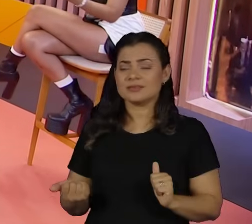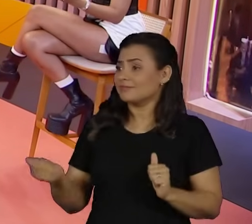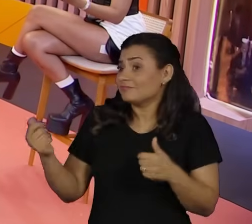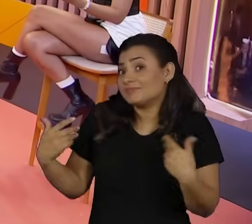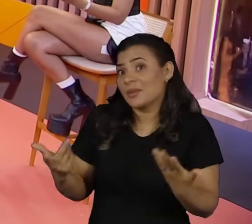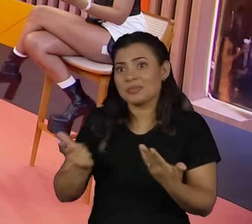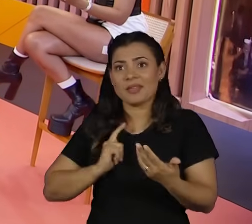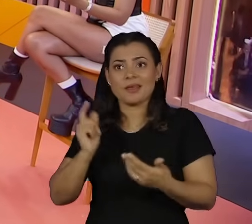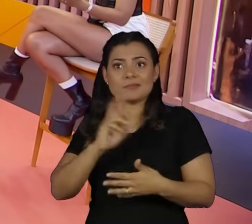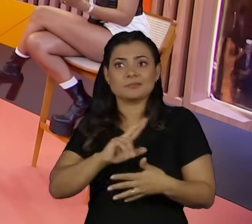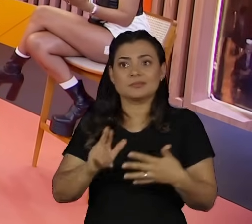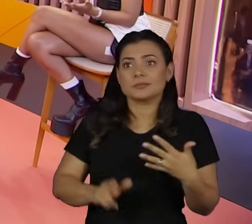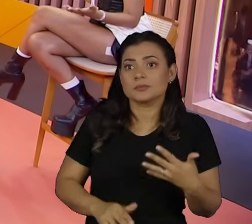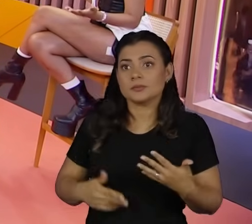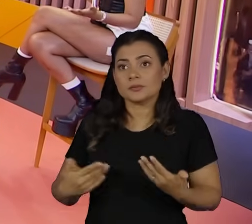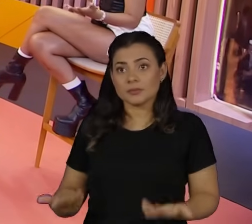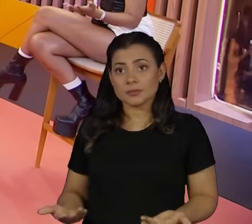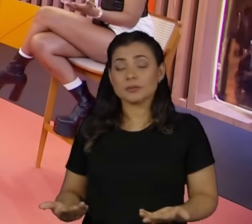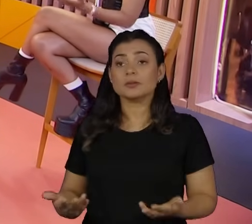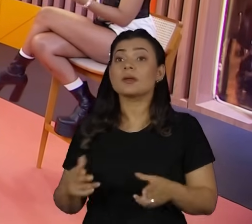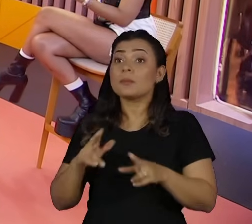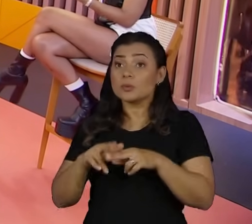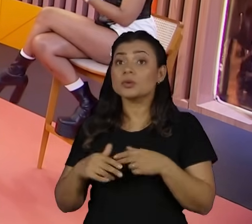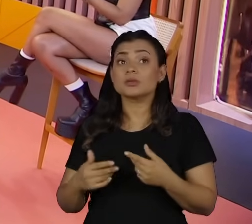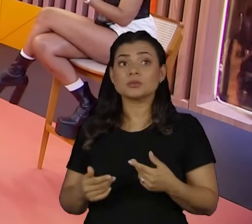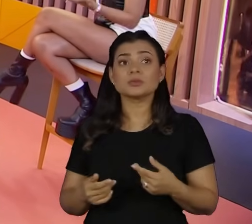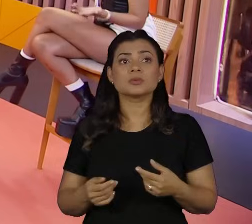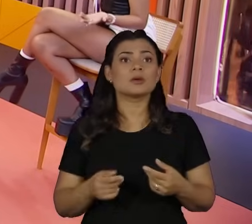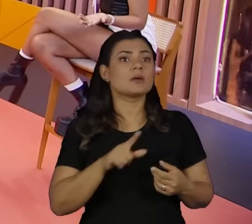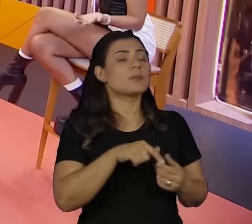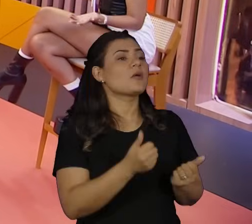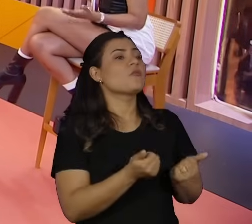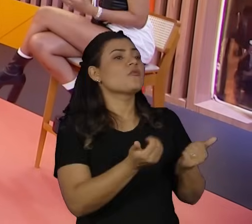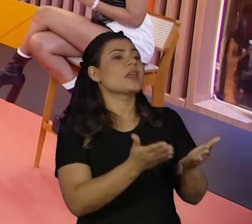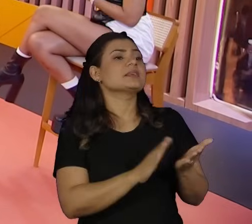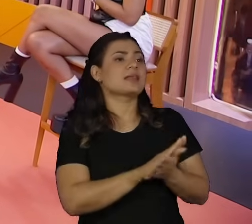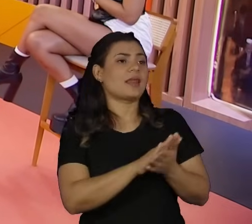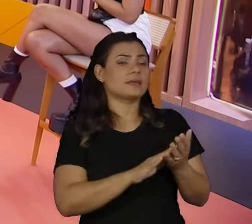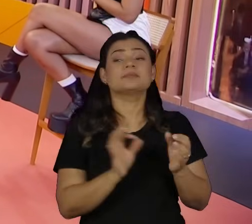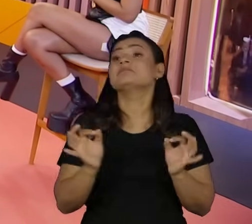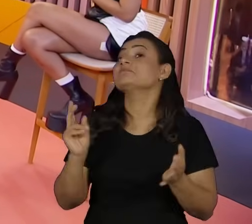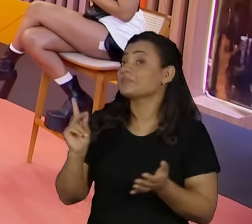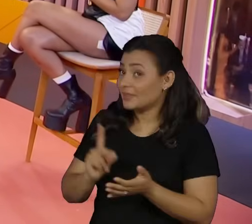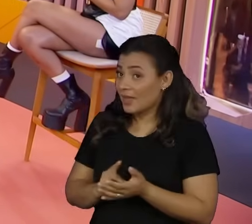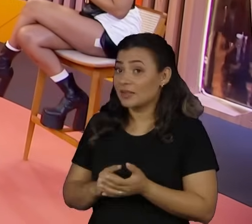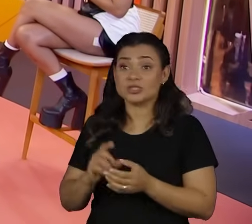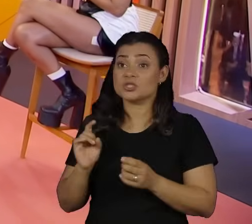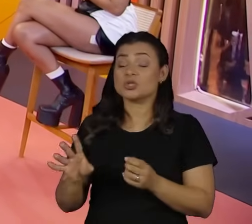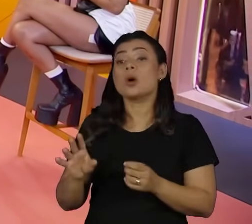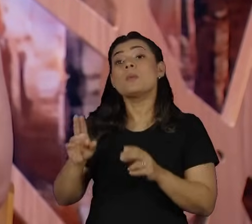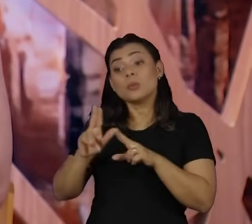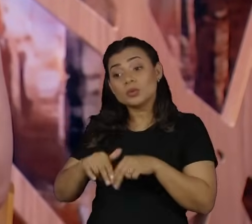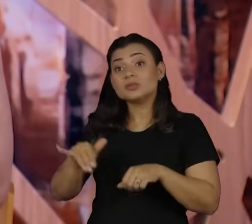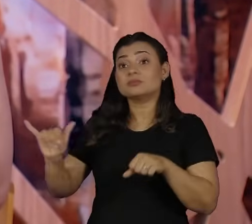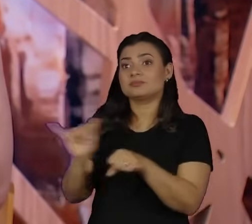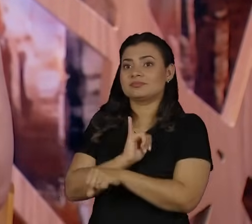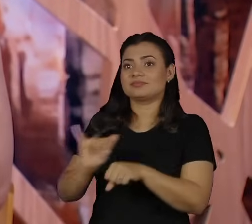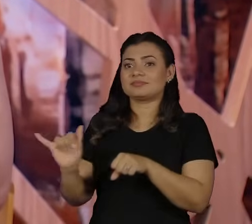ofereço 25 mil coisas e só ganhar dinheiro. E não oferecer nada para o outro. E não oferecer nada. Então, o uso da